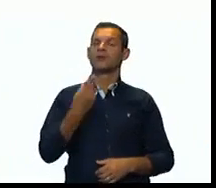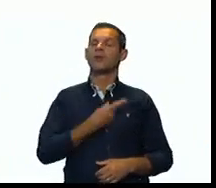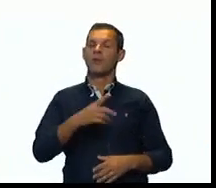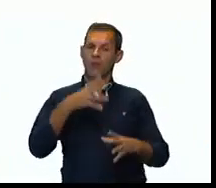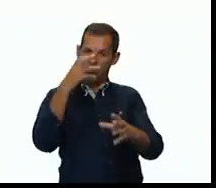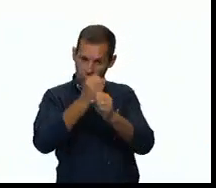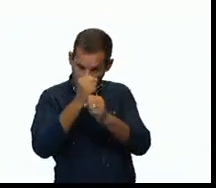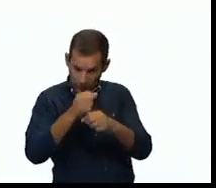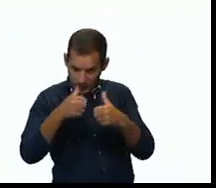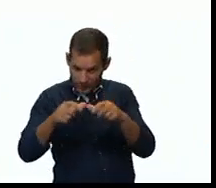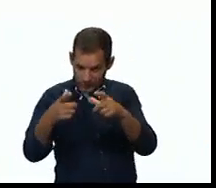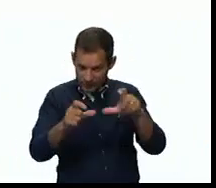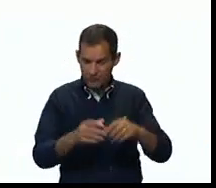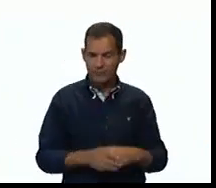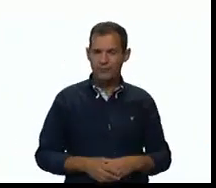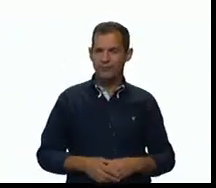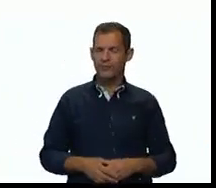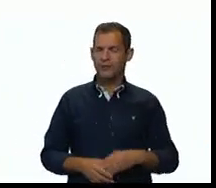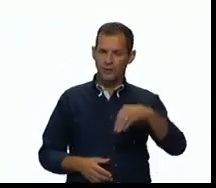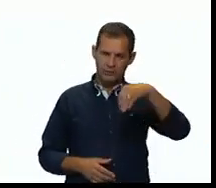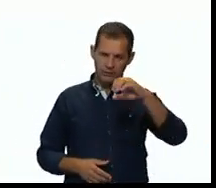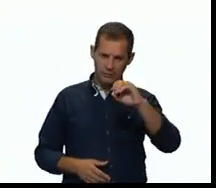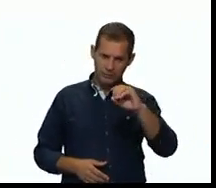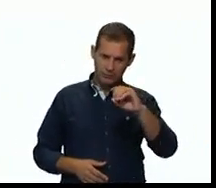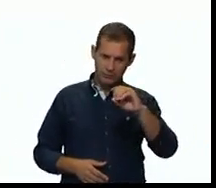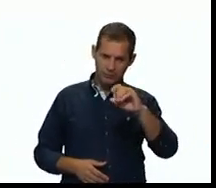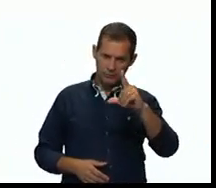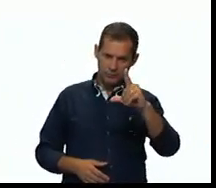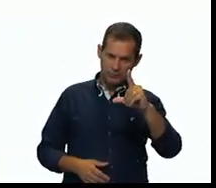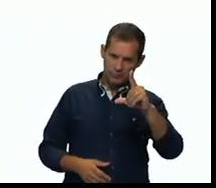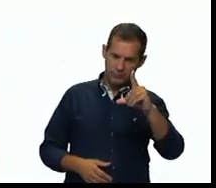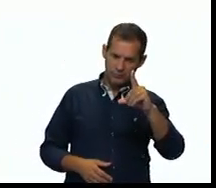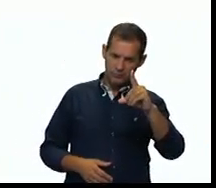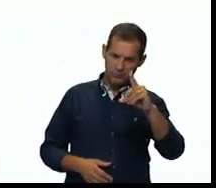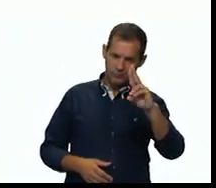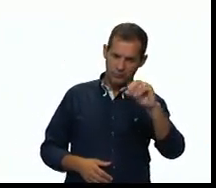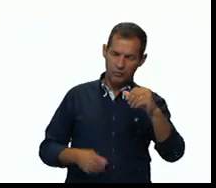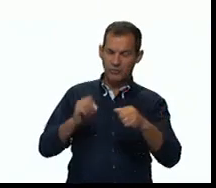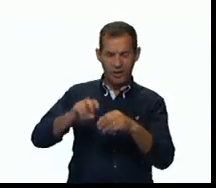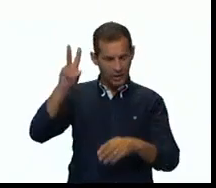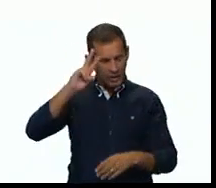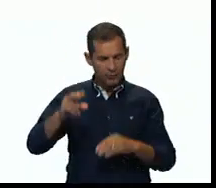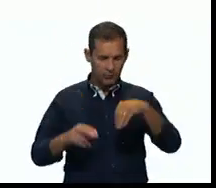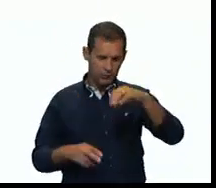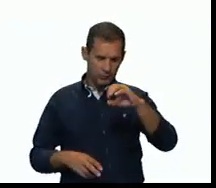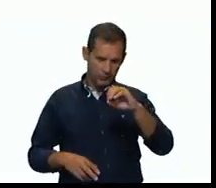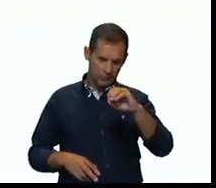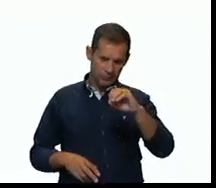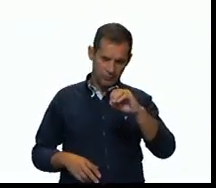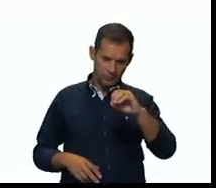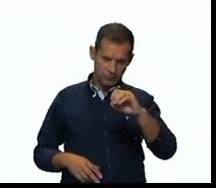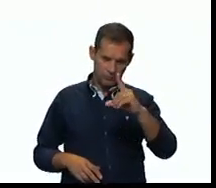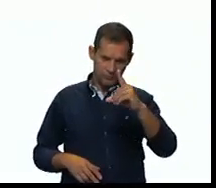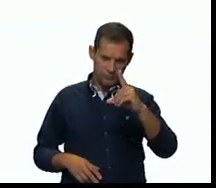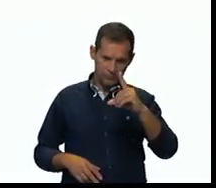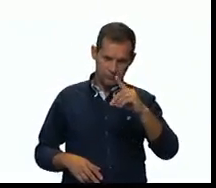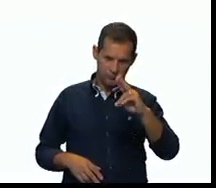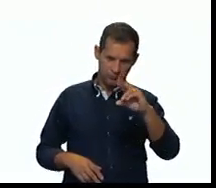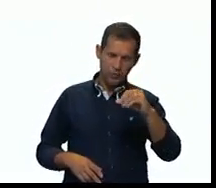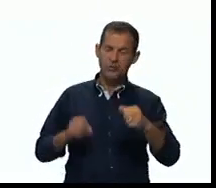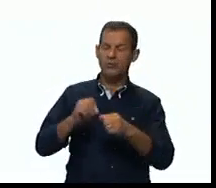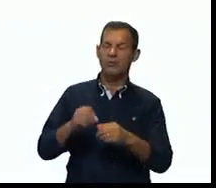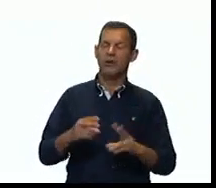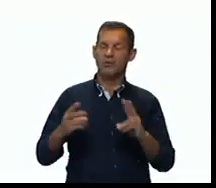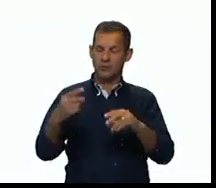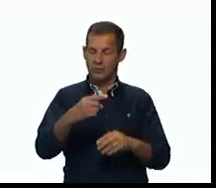vamos calcular essa área em módulo. O que que o módulo faz? Relembre lá. O módulo, ele torna um valor negativo